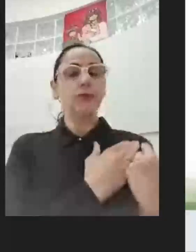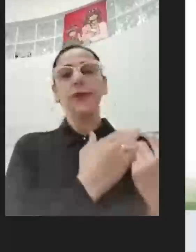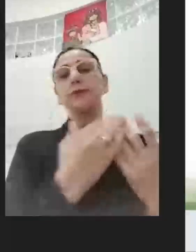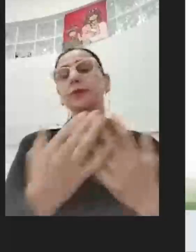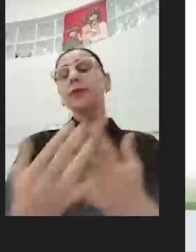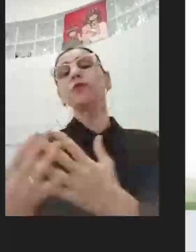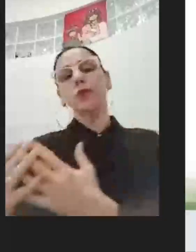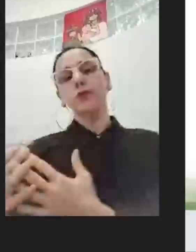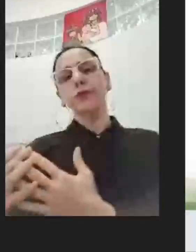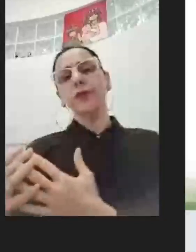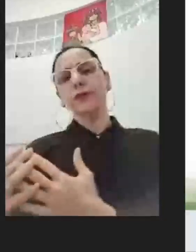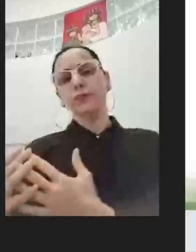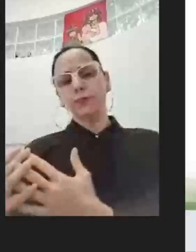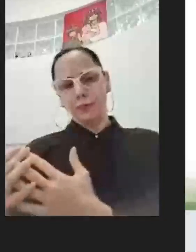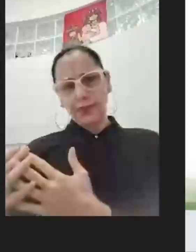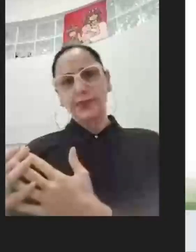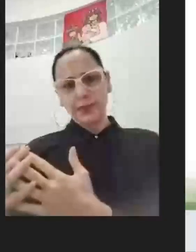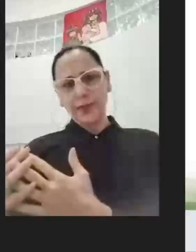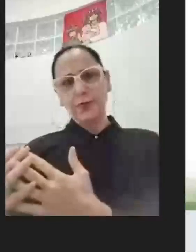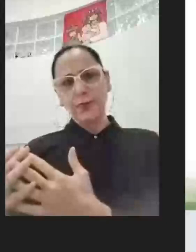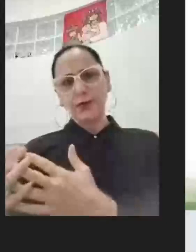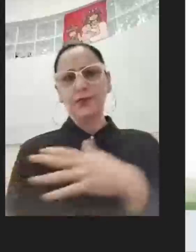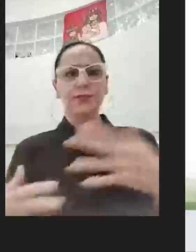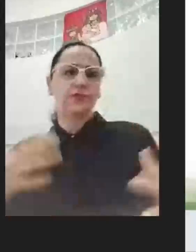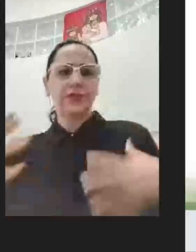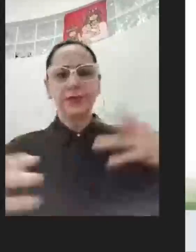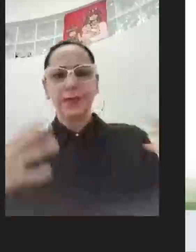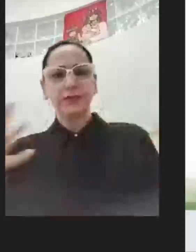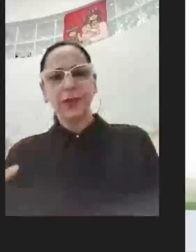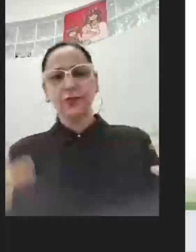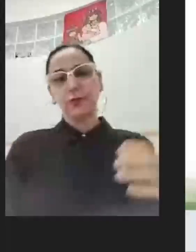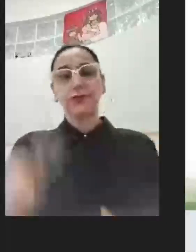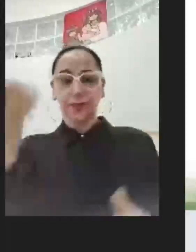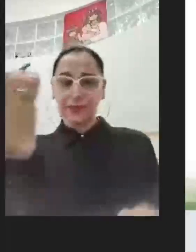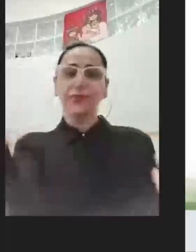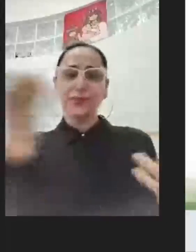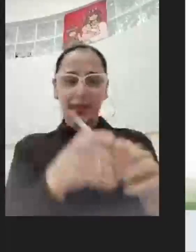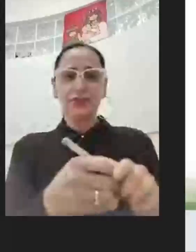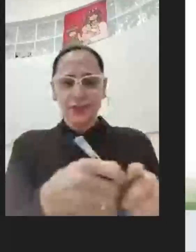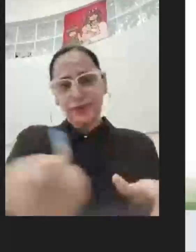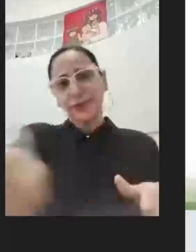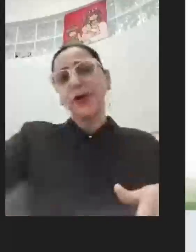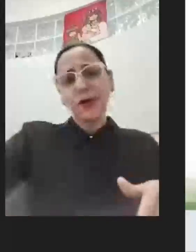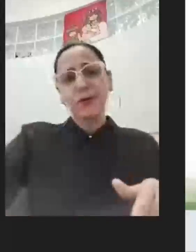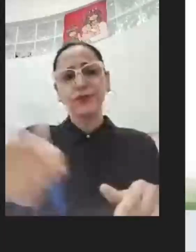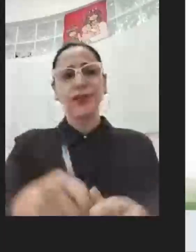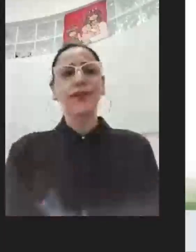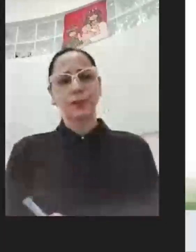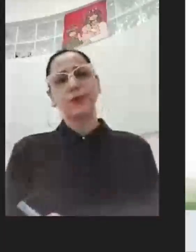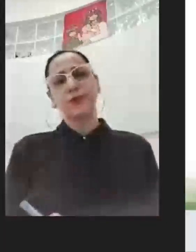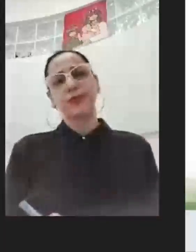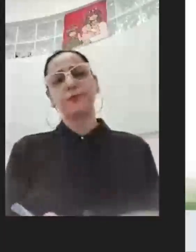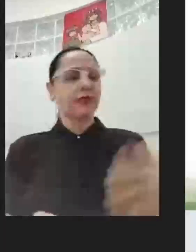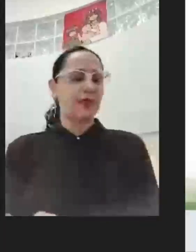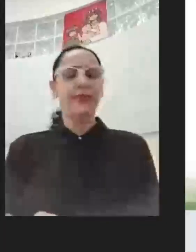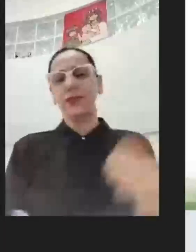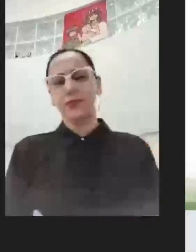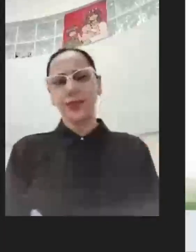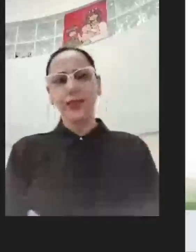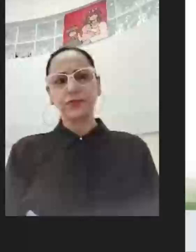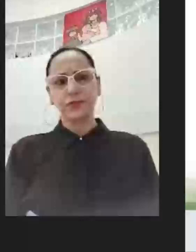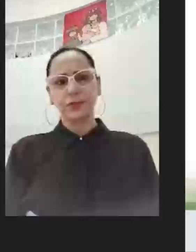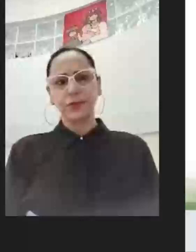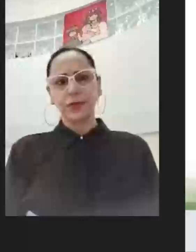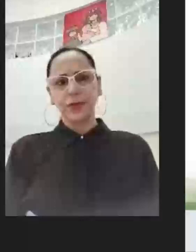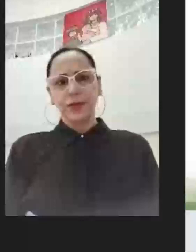de dar no peito e no outro não, entendeu? Às vezes a gente tem mais jeito, como a gente consegue escrever melhor com a mão direita. Eu, por exemplo,